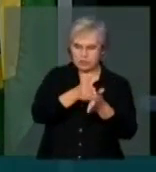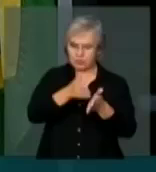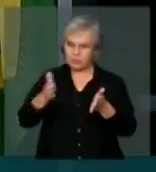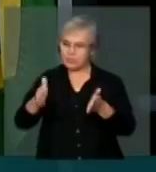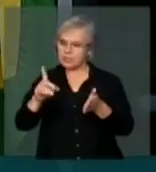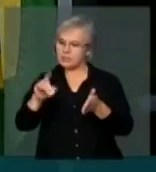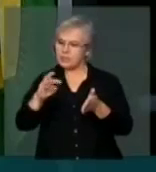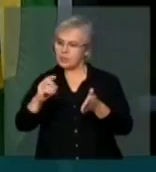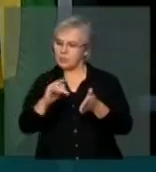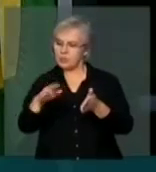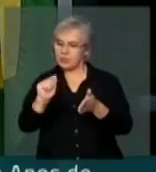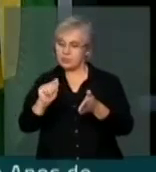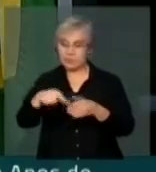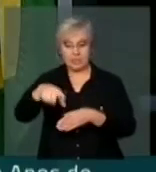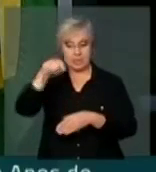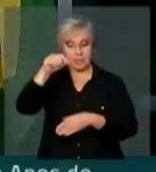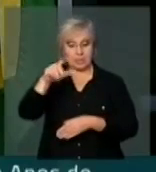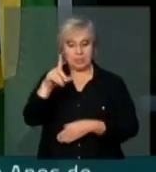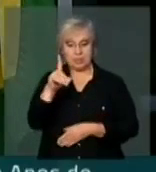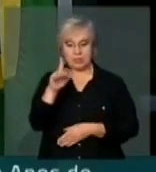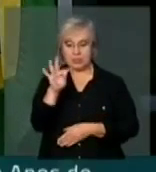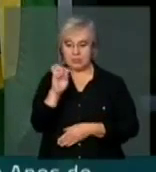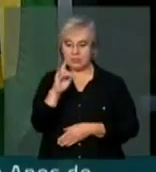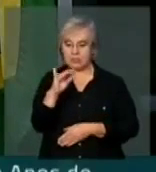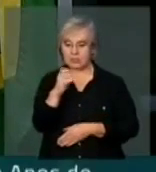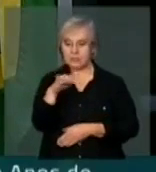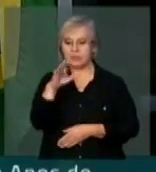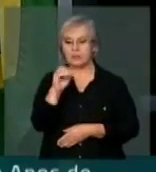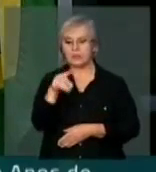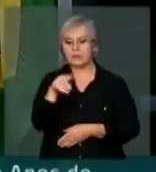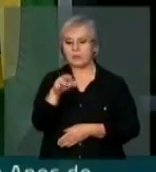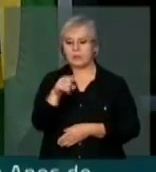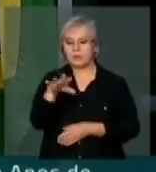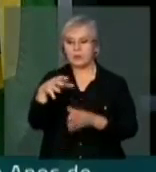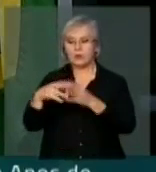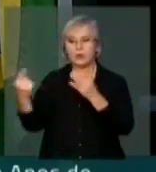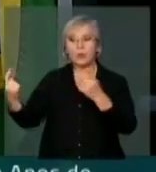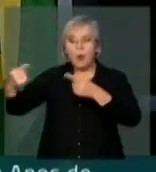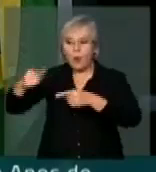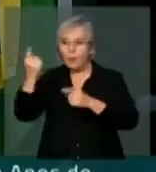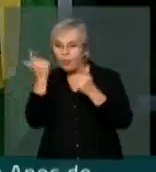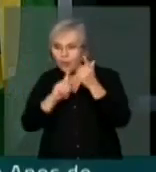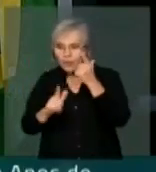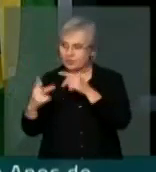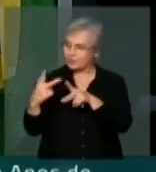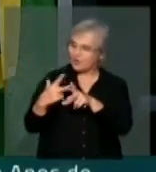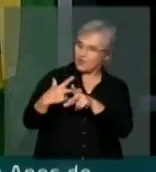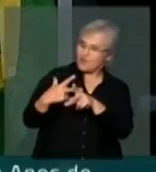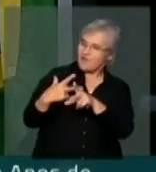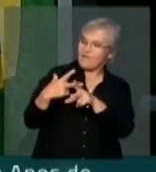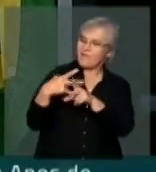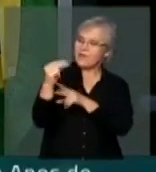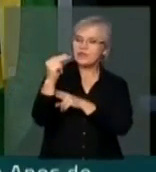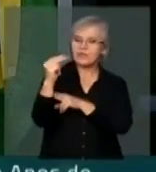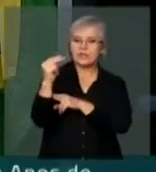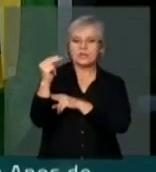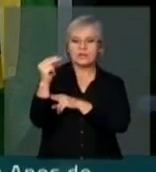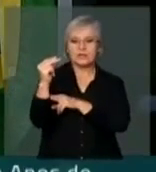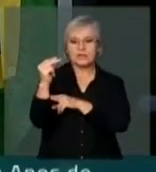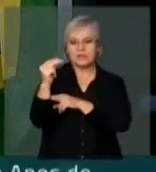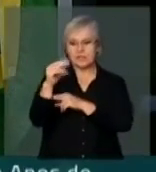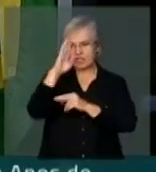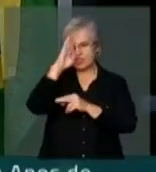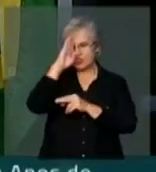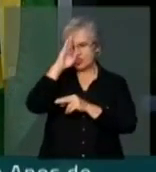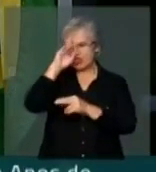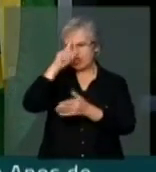A eleição de Tancredo Neves foi o momento em que a oposição, enfim, arrebatou da ditadura a chefia do